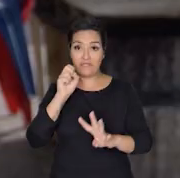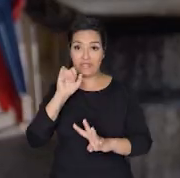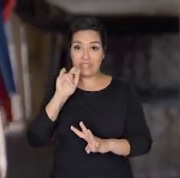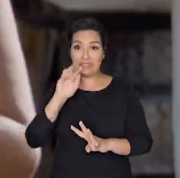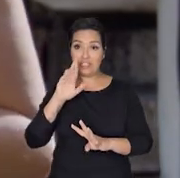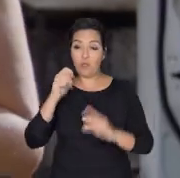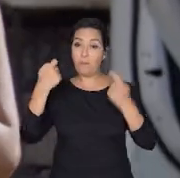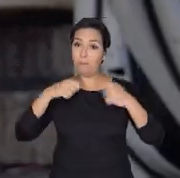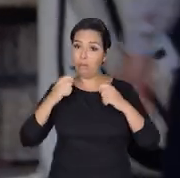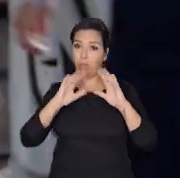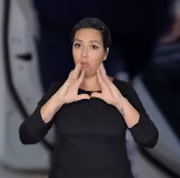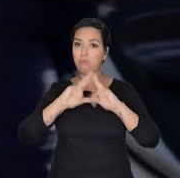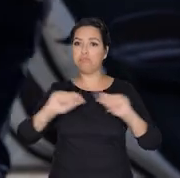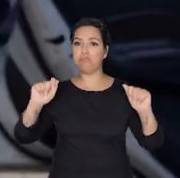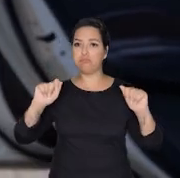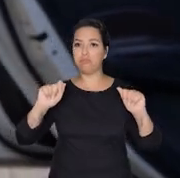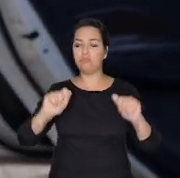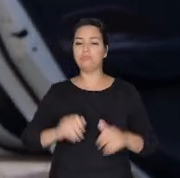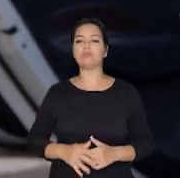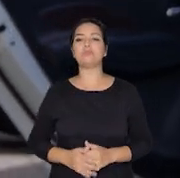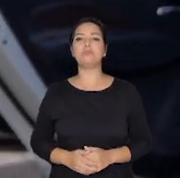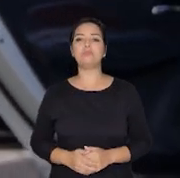andar.